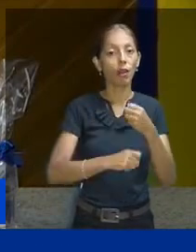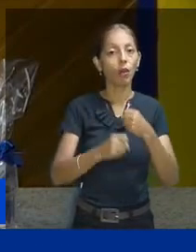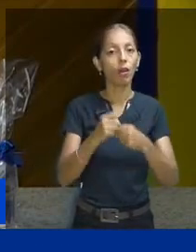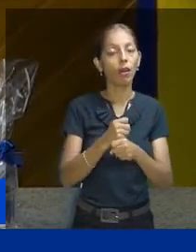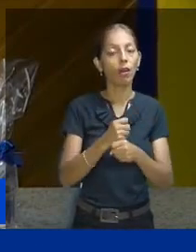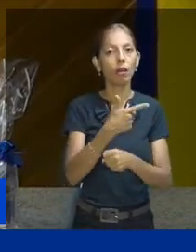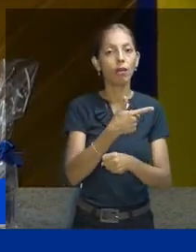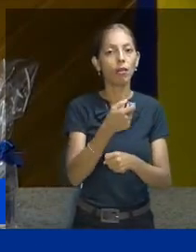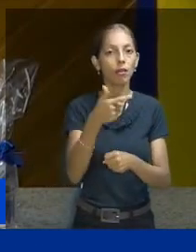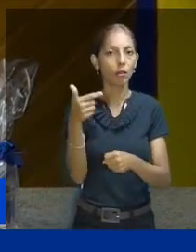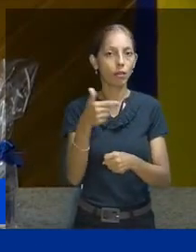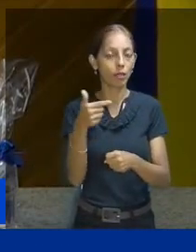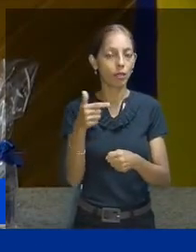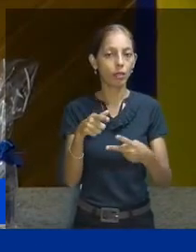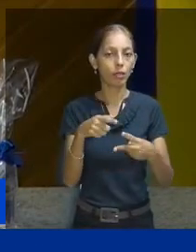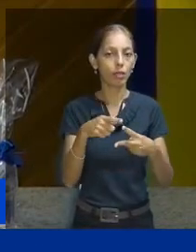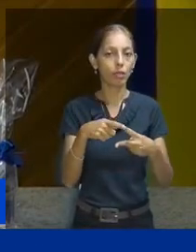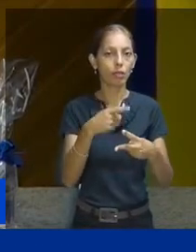processo